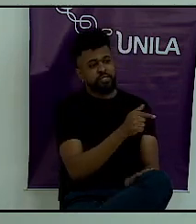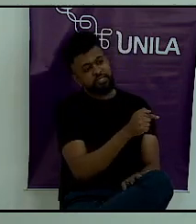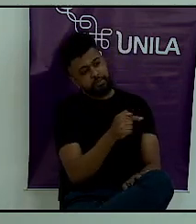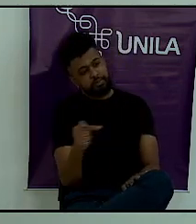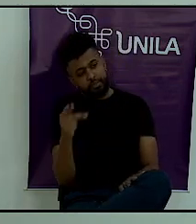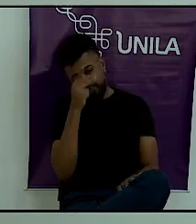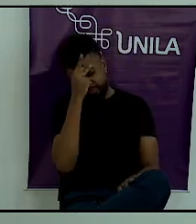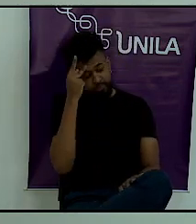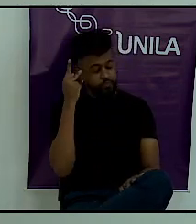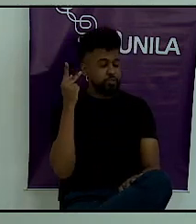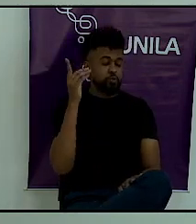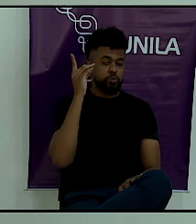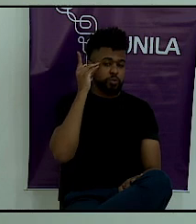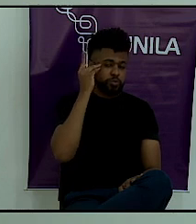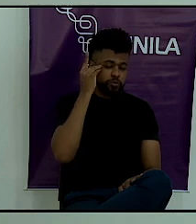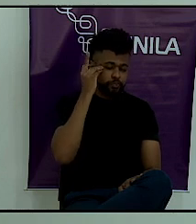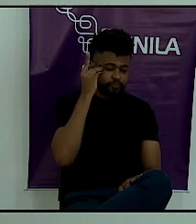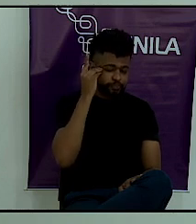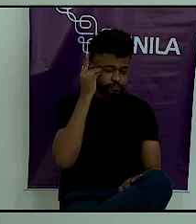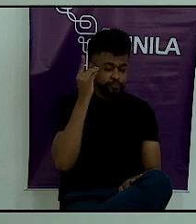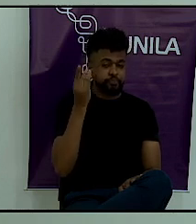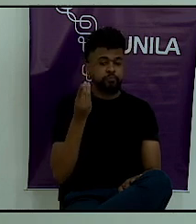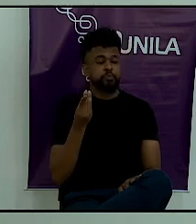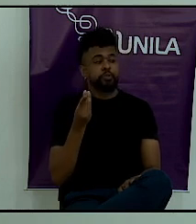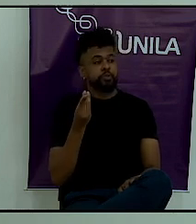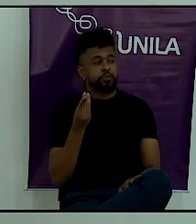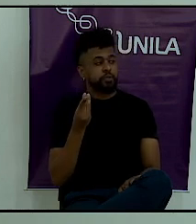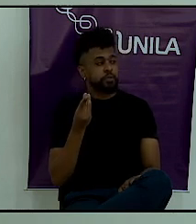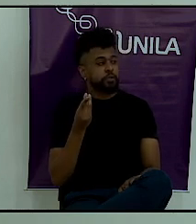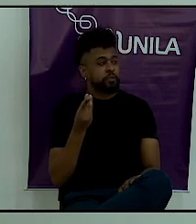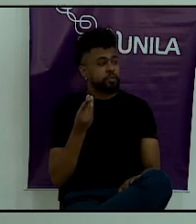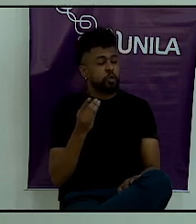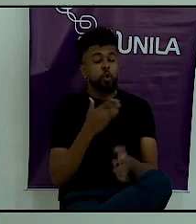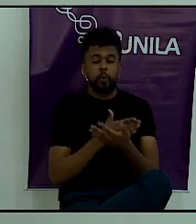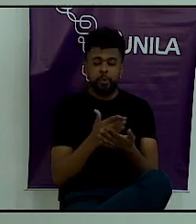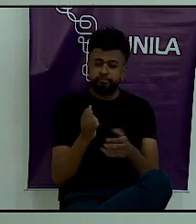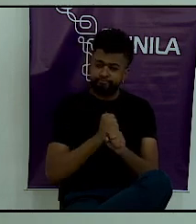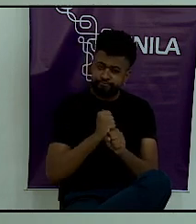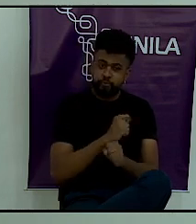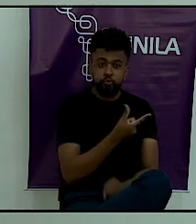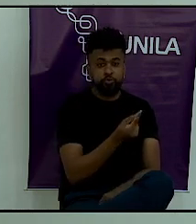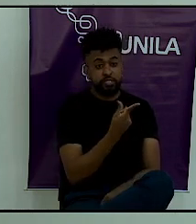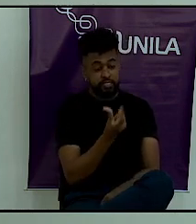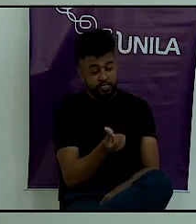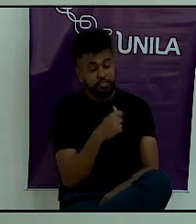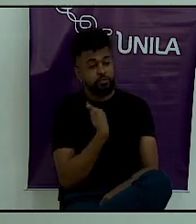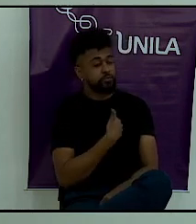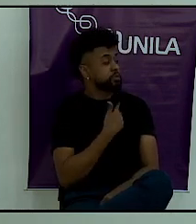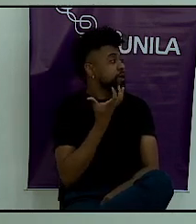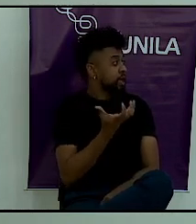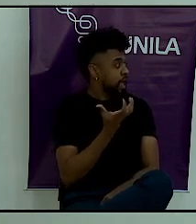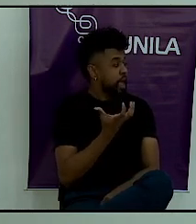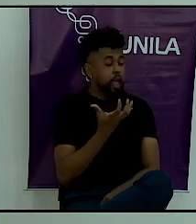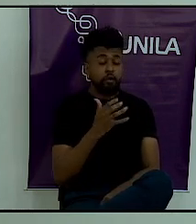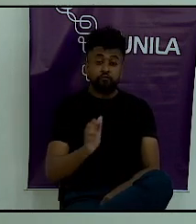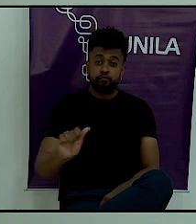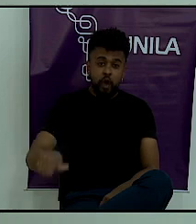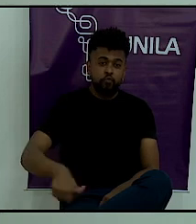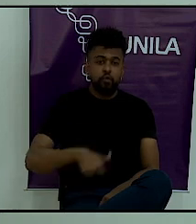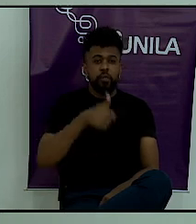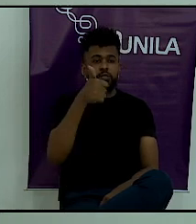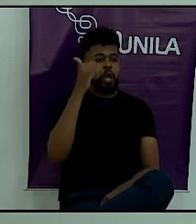Pessoa com Síndrome de Down, que começou no ano de 2016, nós pretendemos favorecer